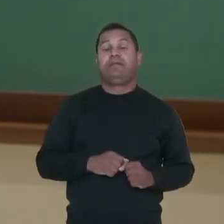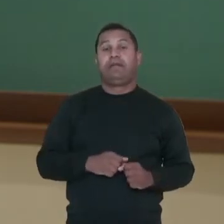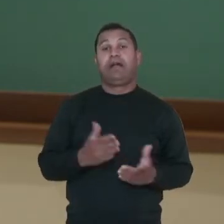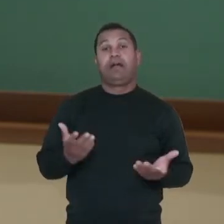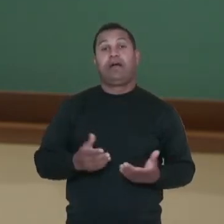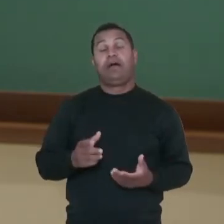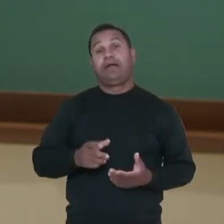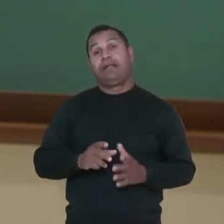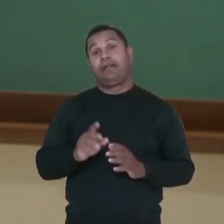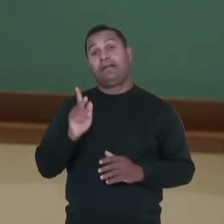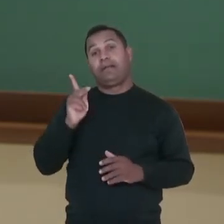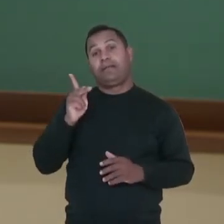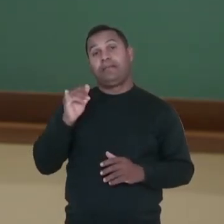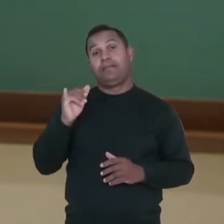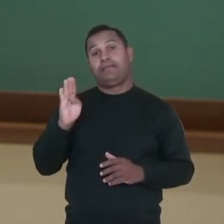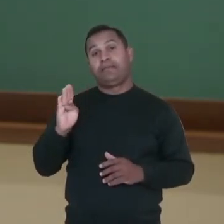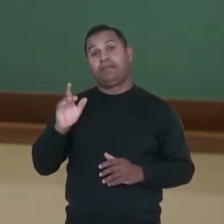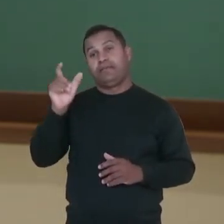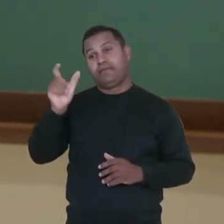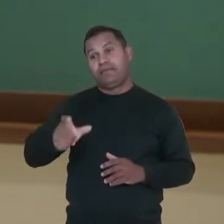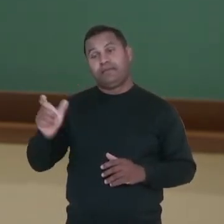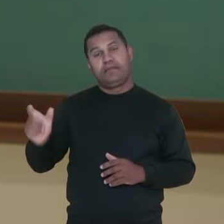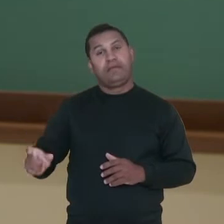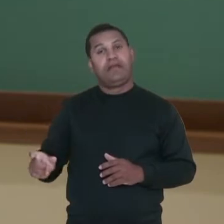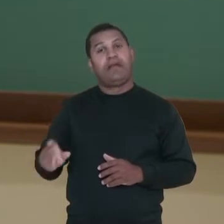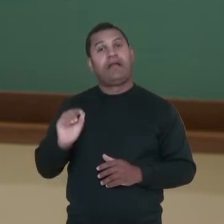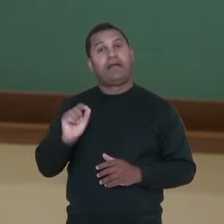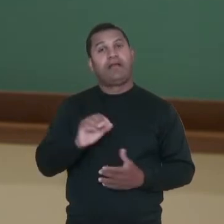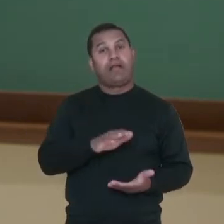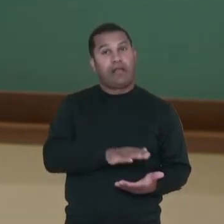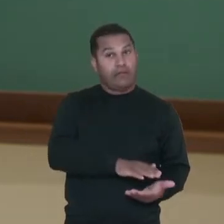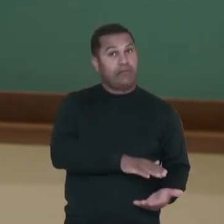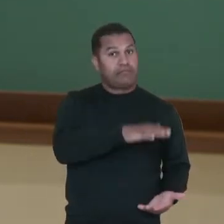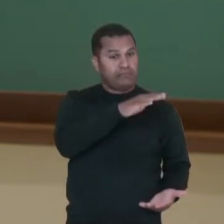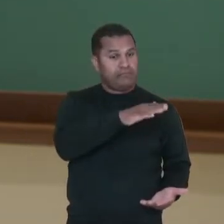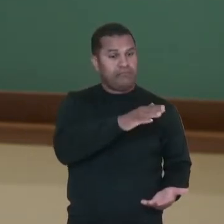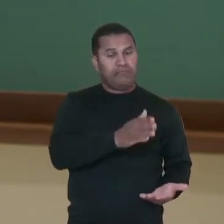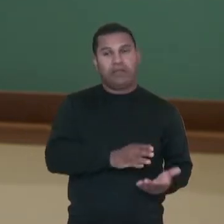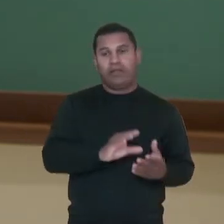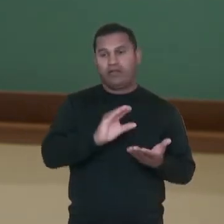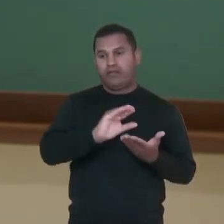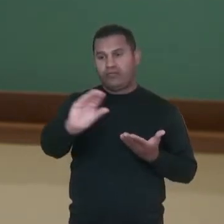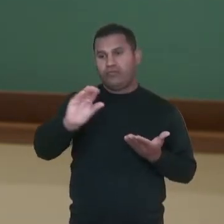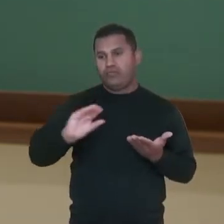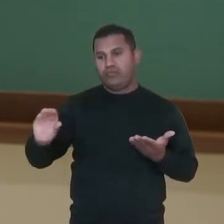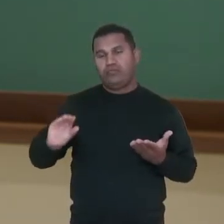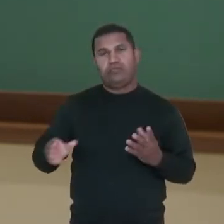pelo número total da população e vai dar um número que é uma média. Então, no caso do Brasil, cerca de